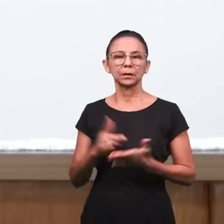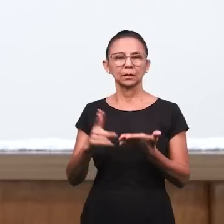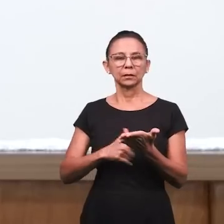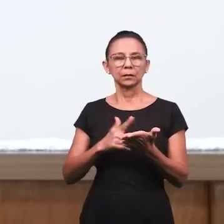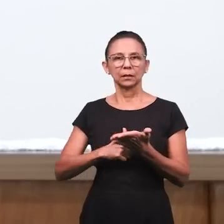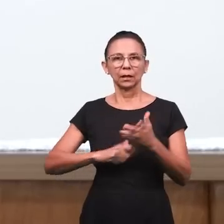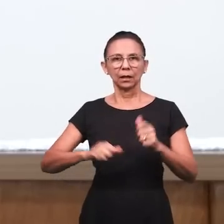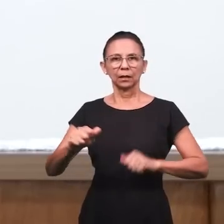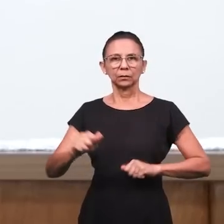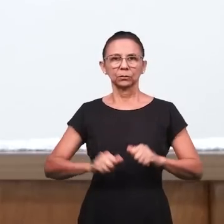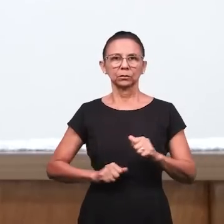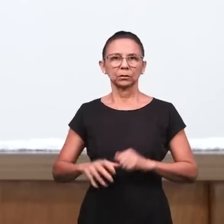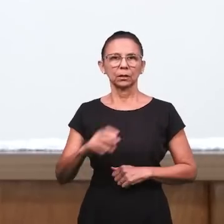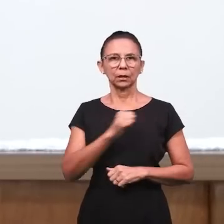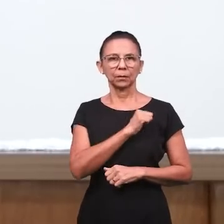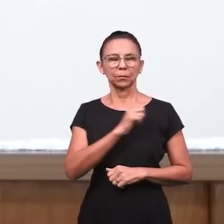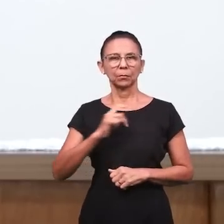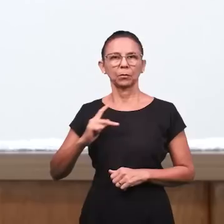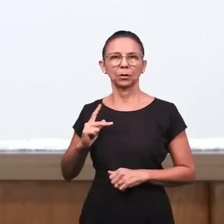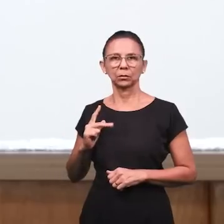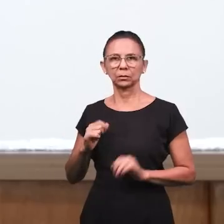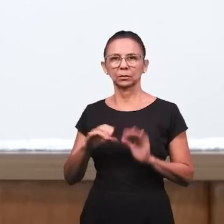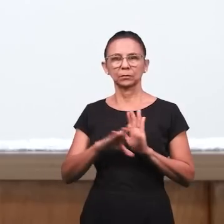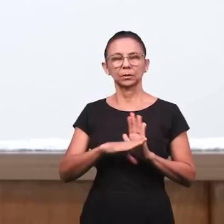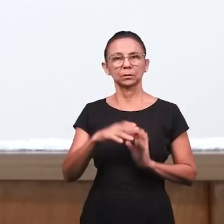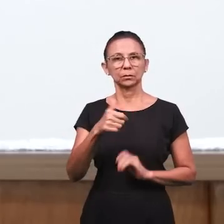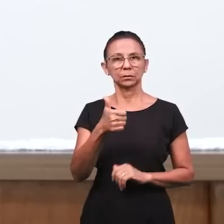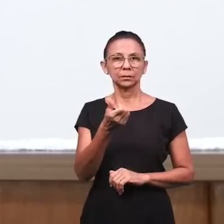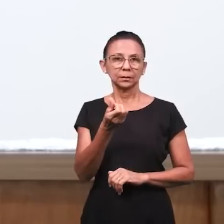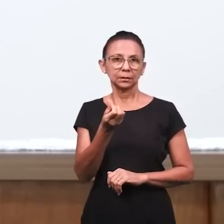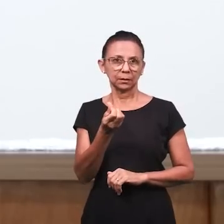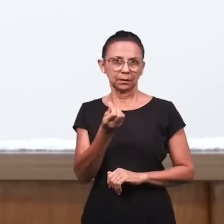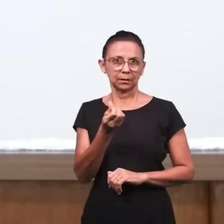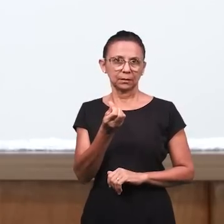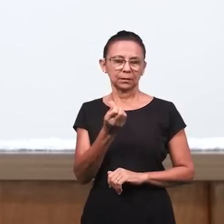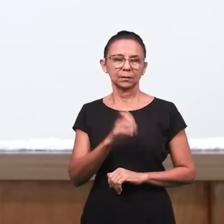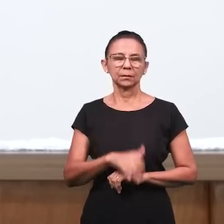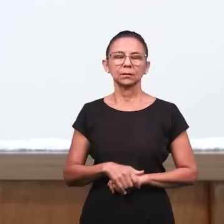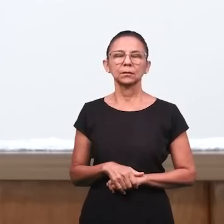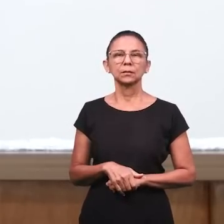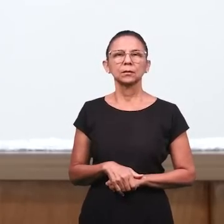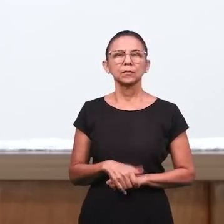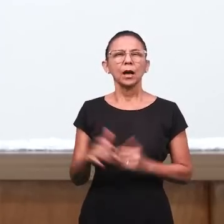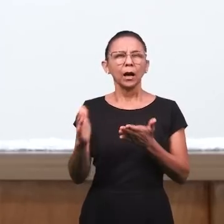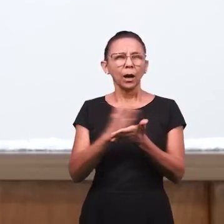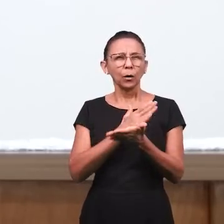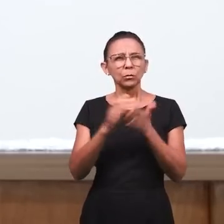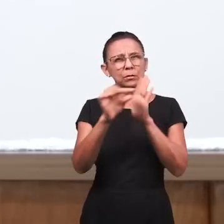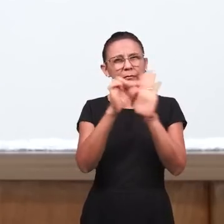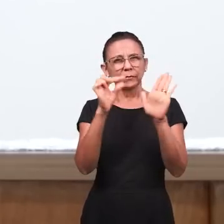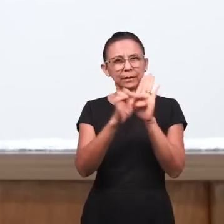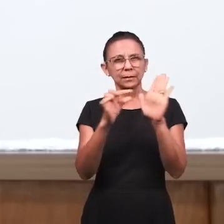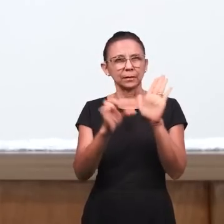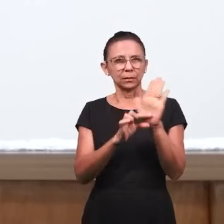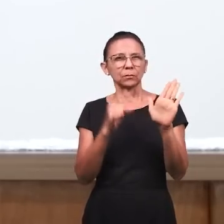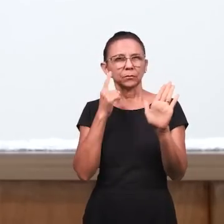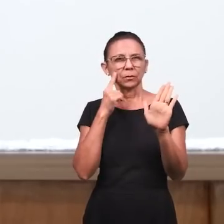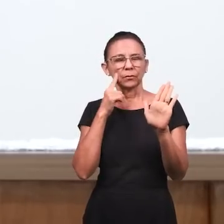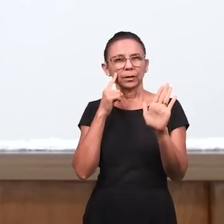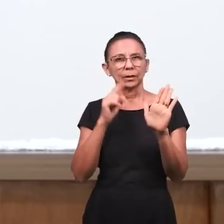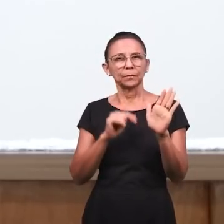está no livro de Atos dos Apóstolos, capítulo 16. Vamos ler alguns versículos